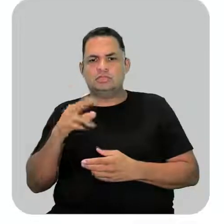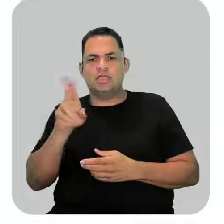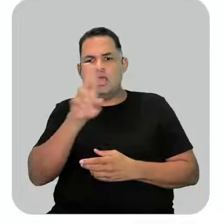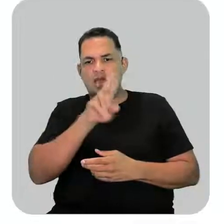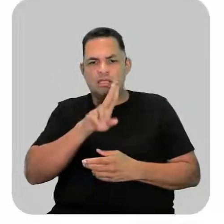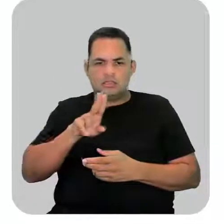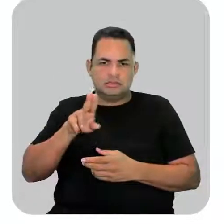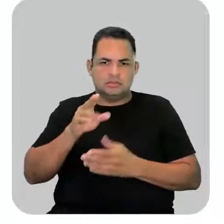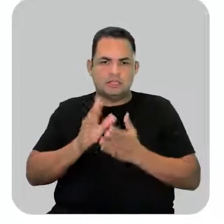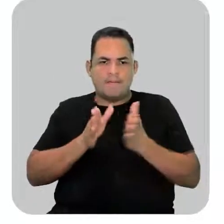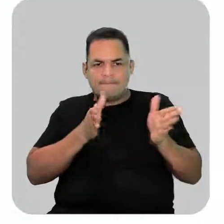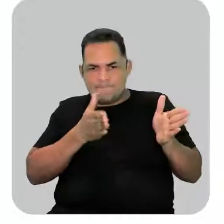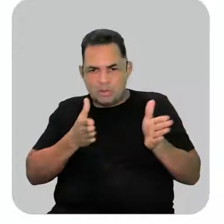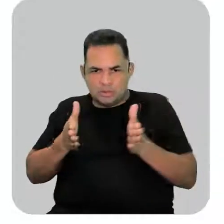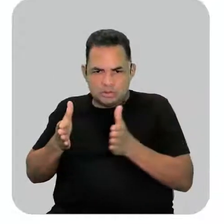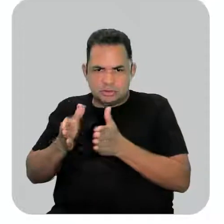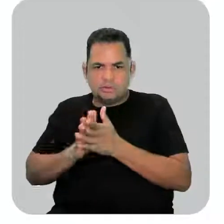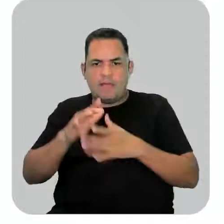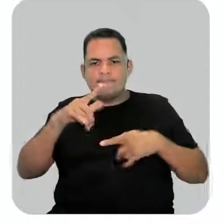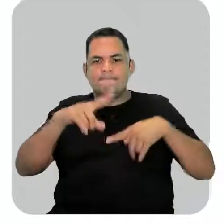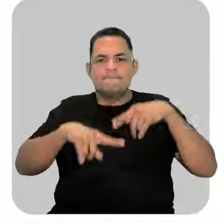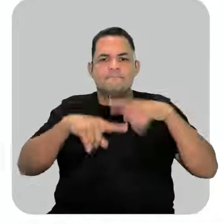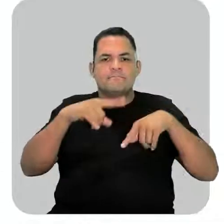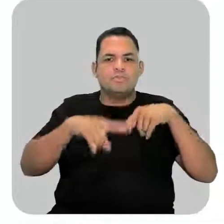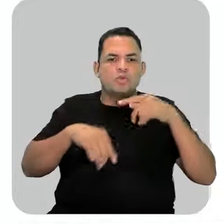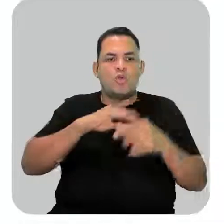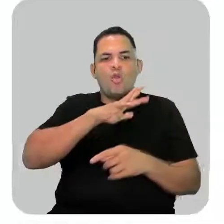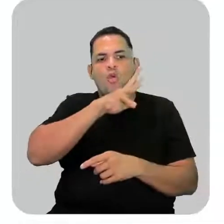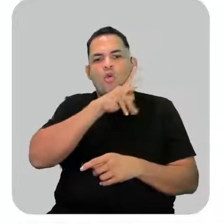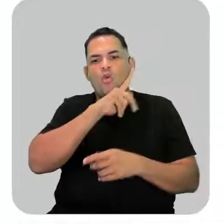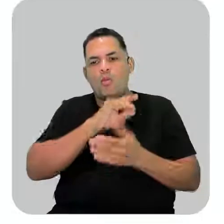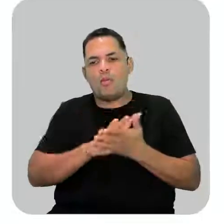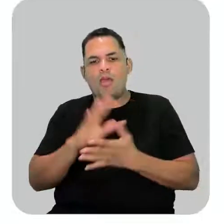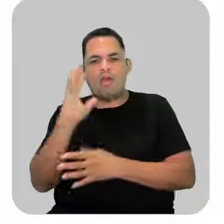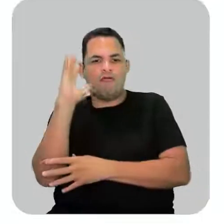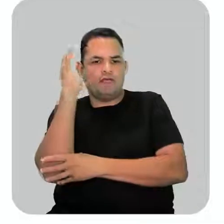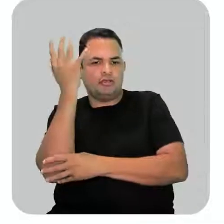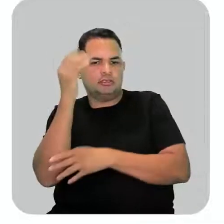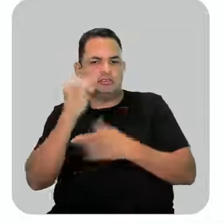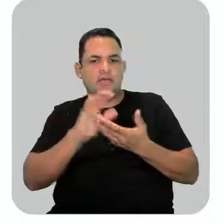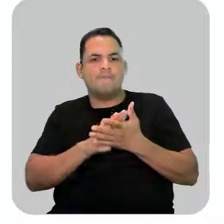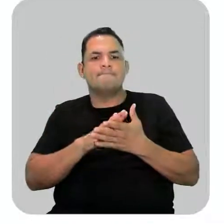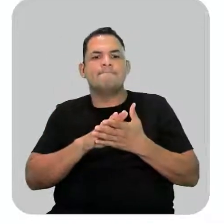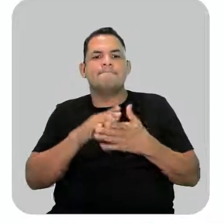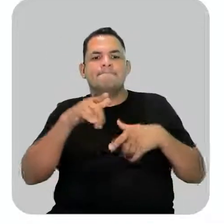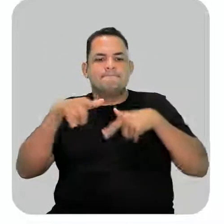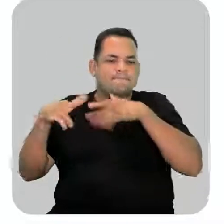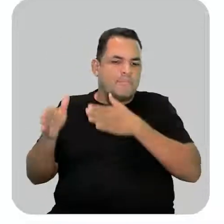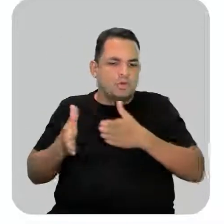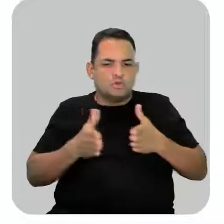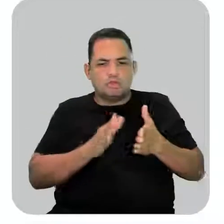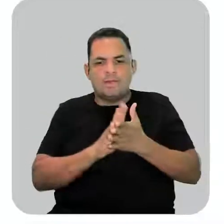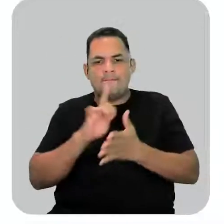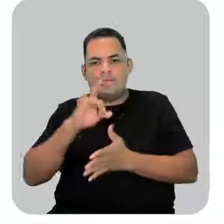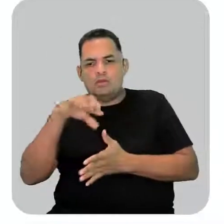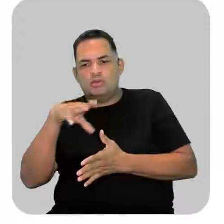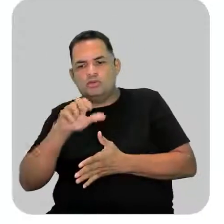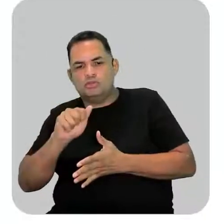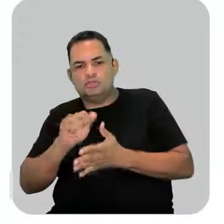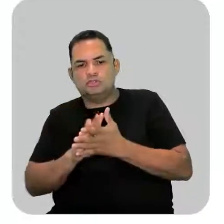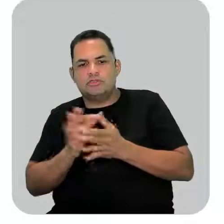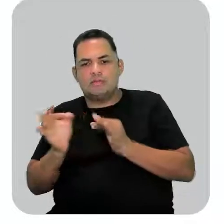de origem animal ou vegetal, na produção de biodiesel, no preparo de medicamentos e na fabricação